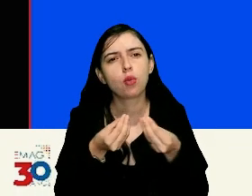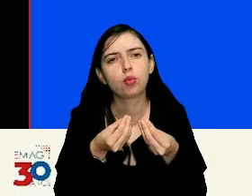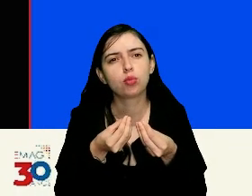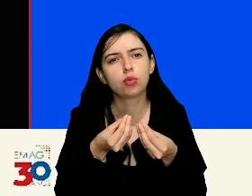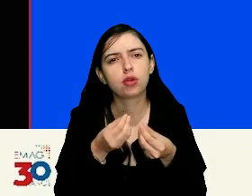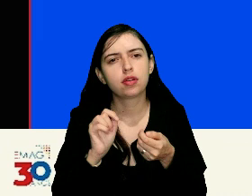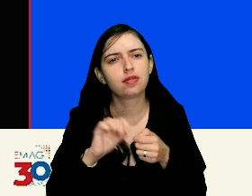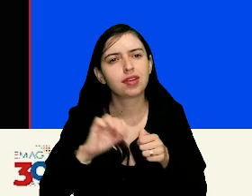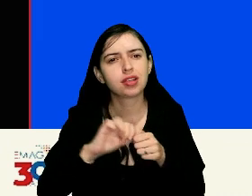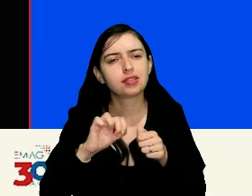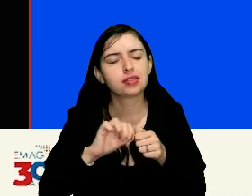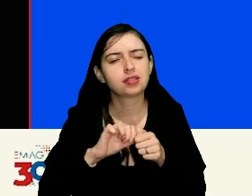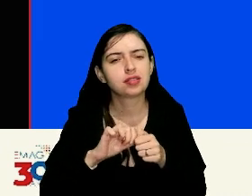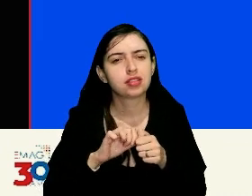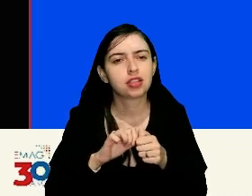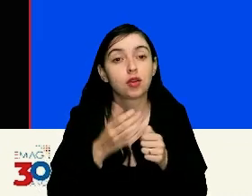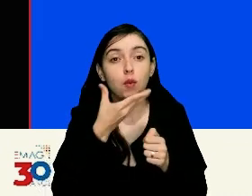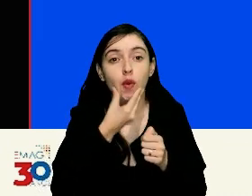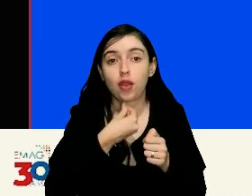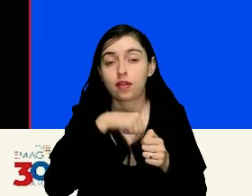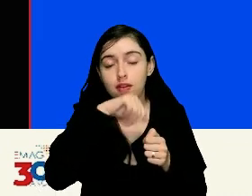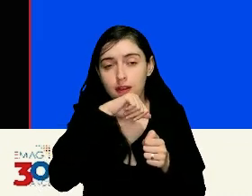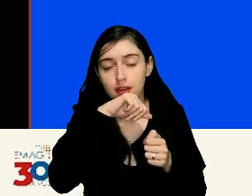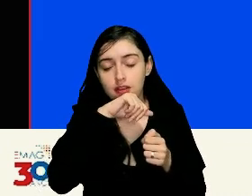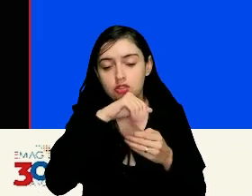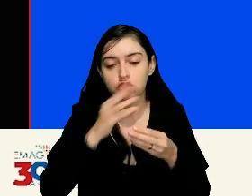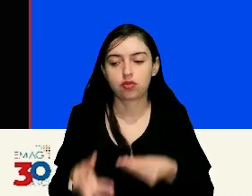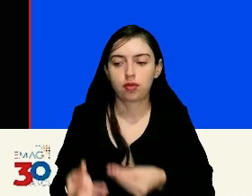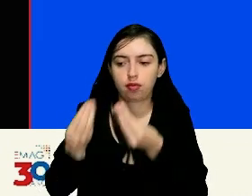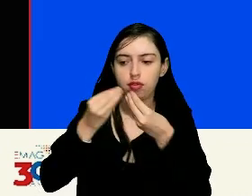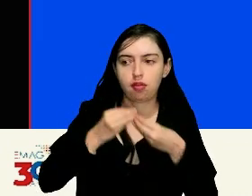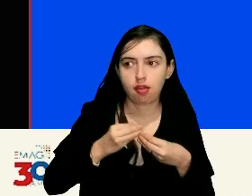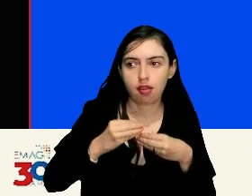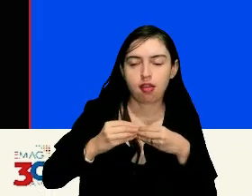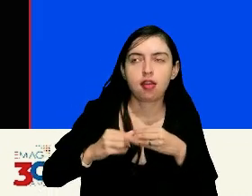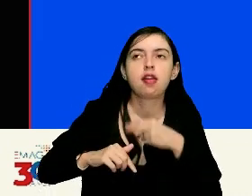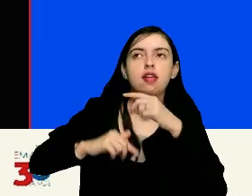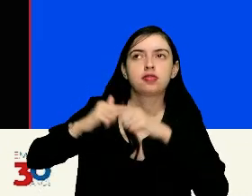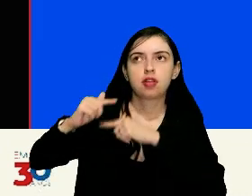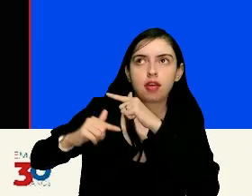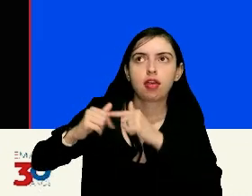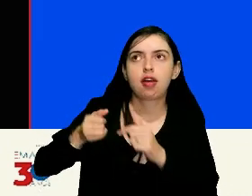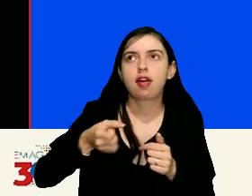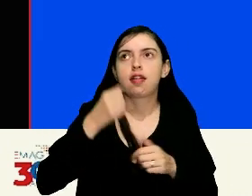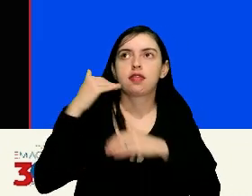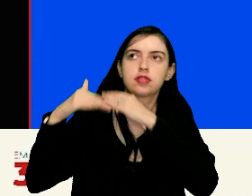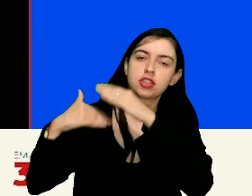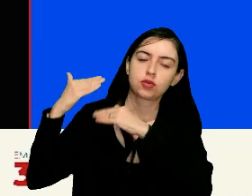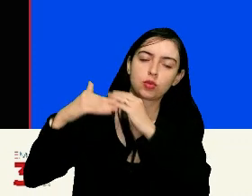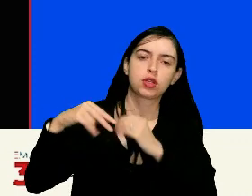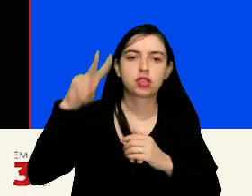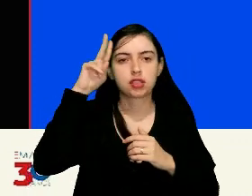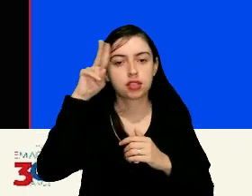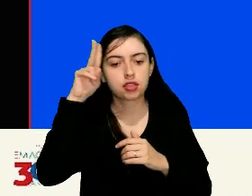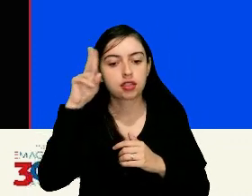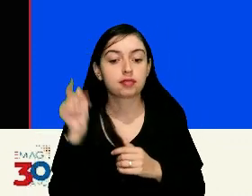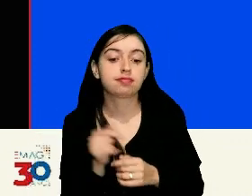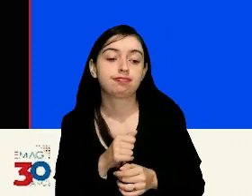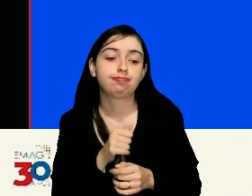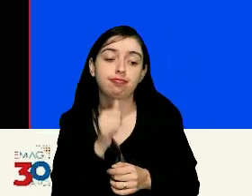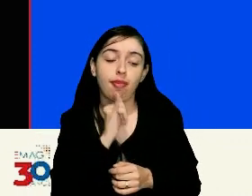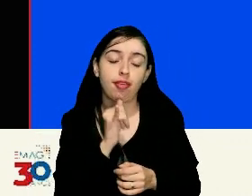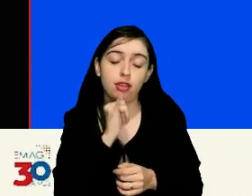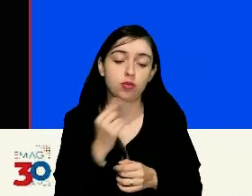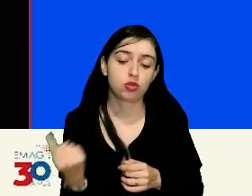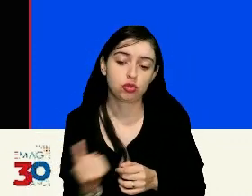que nos tem passado, né, de geração em geração? É uma paternidade, por exemplo, solitária, né? É uma paternidade que não pode errar,